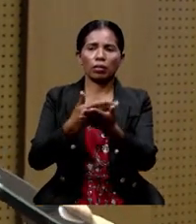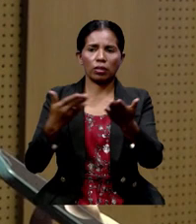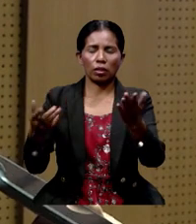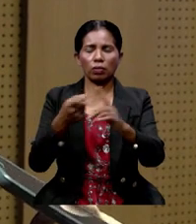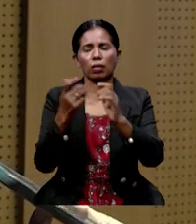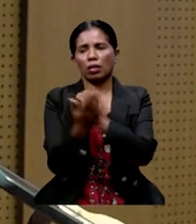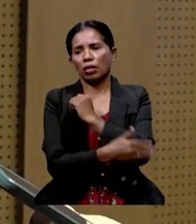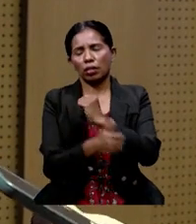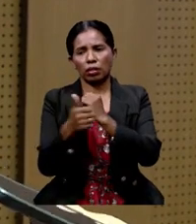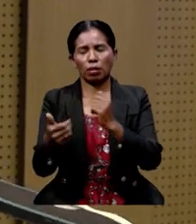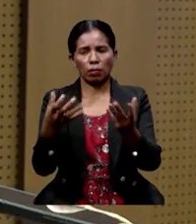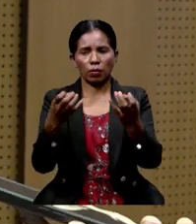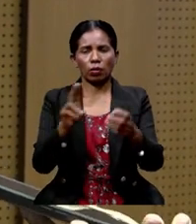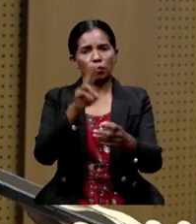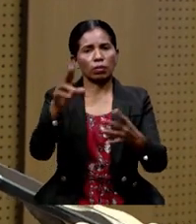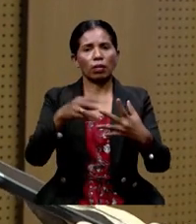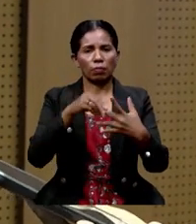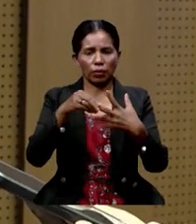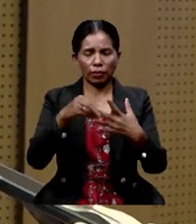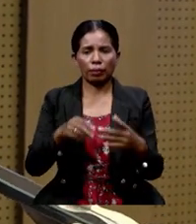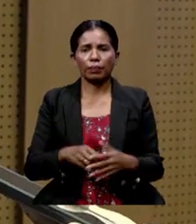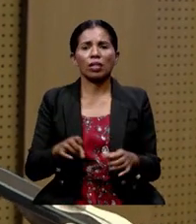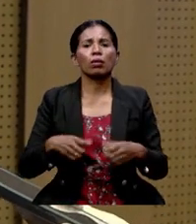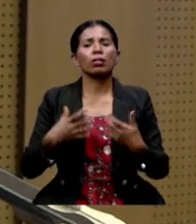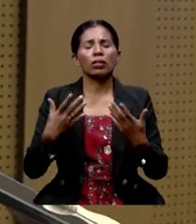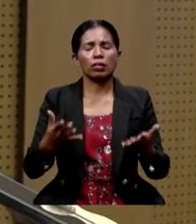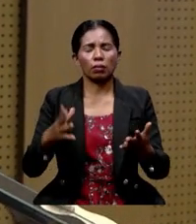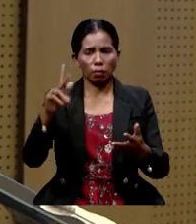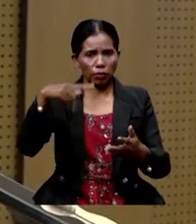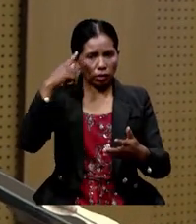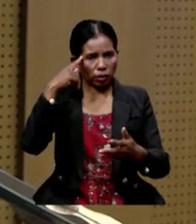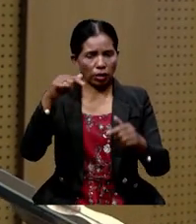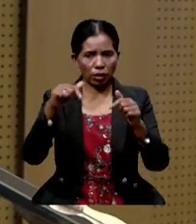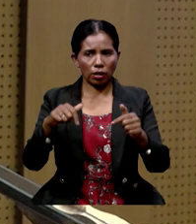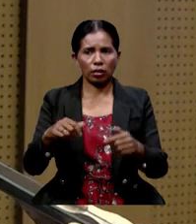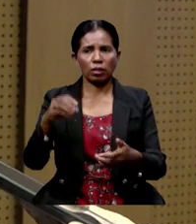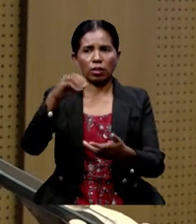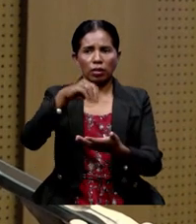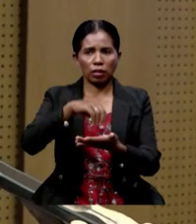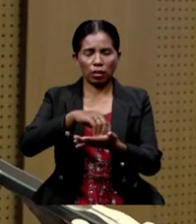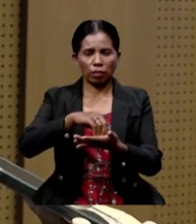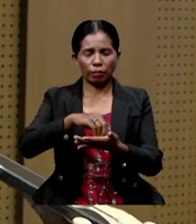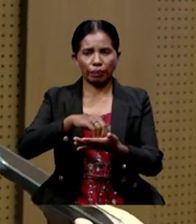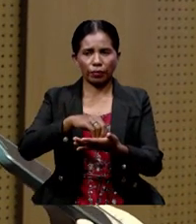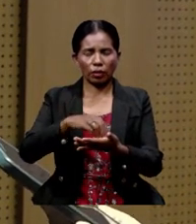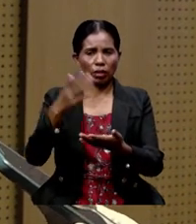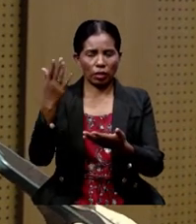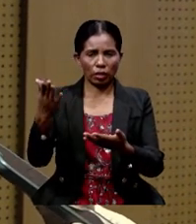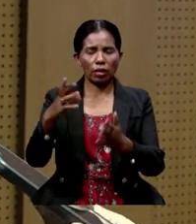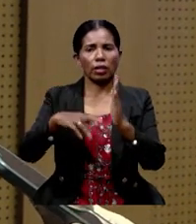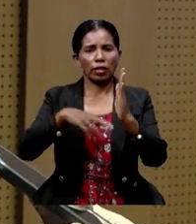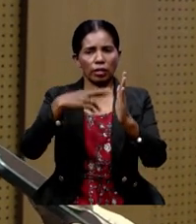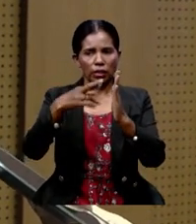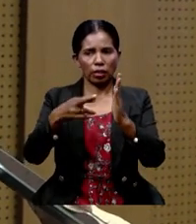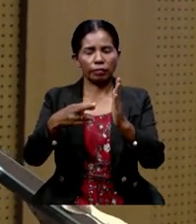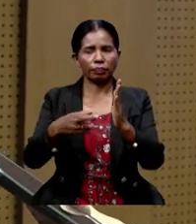railio quasi barak usa plastik então isama politika dane mostau be ia regras